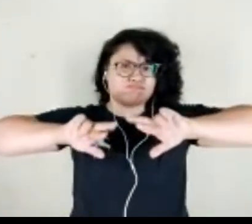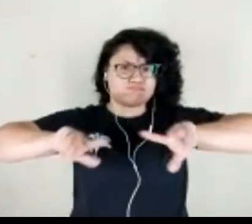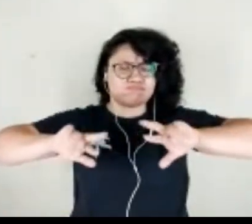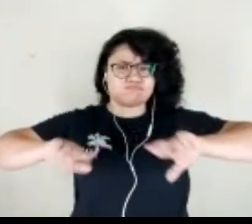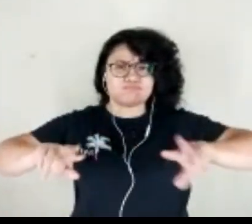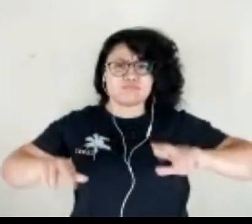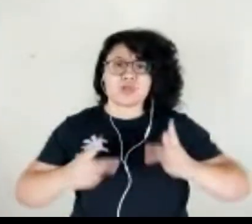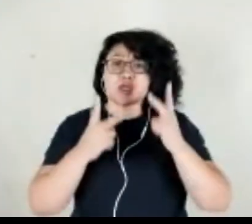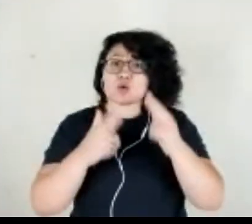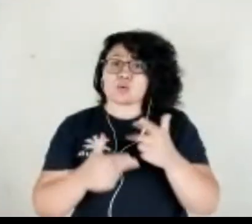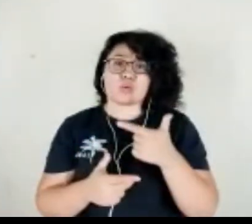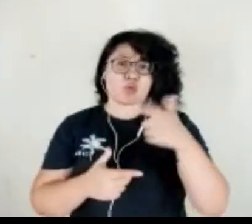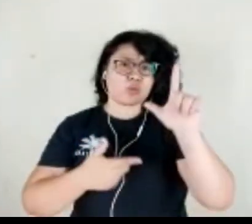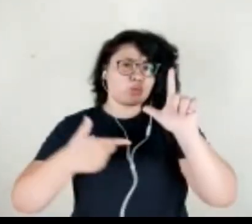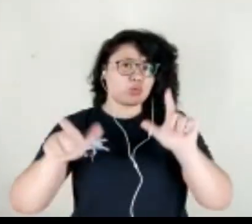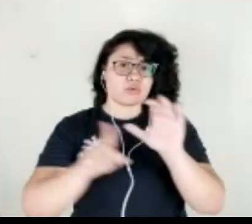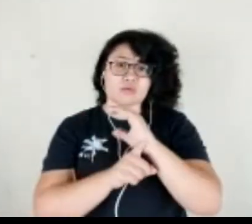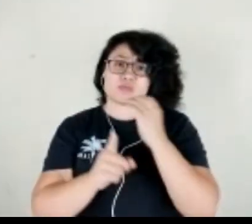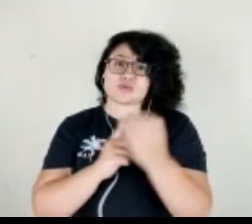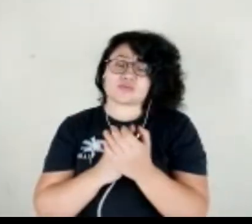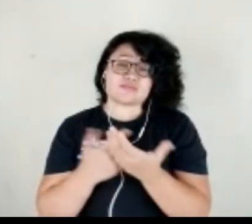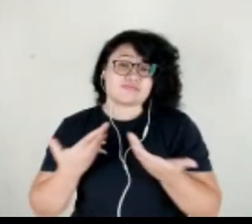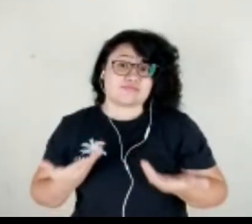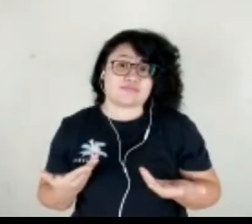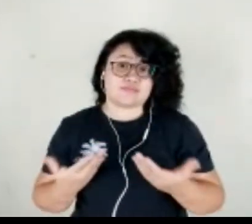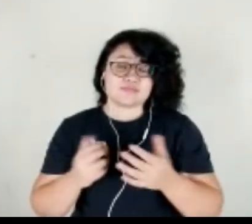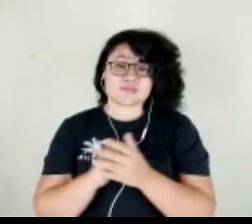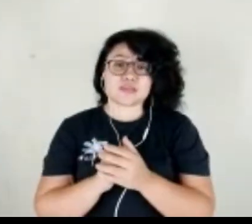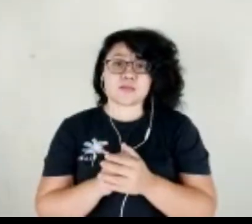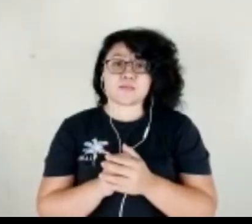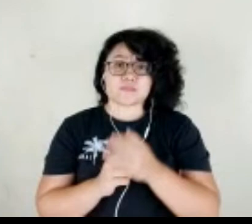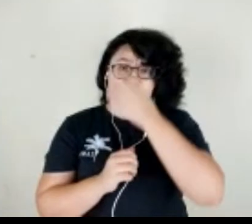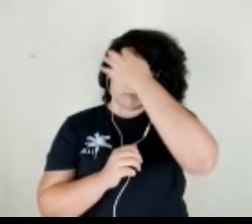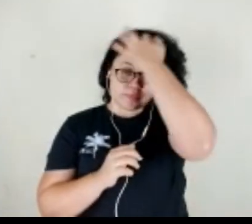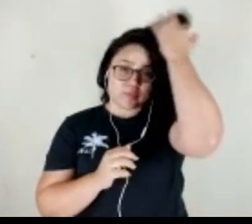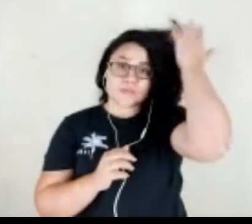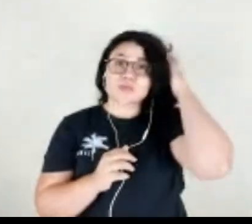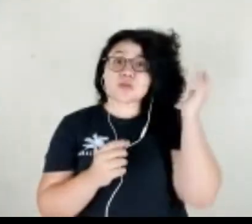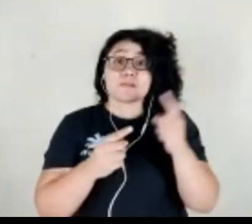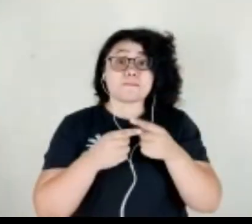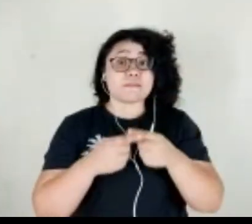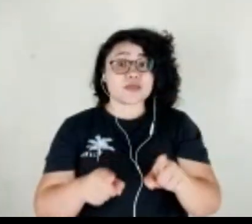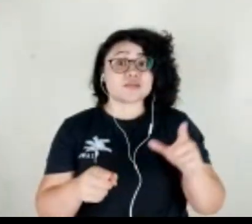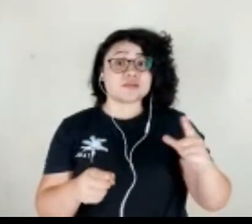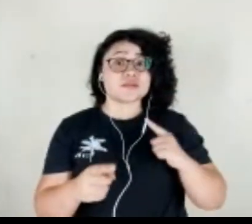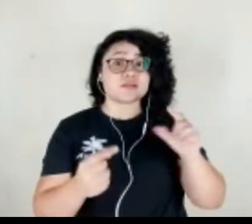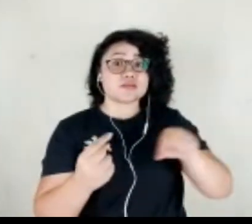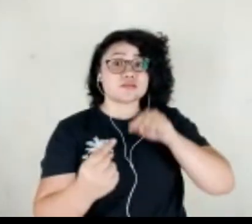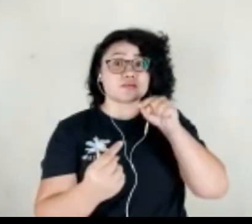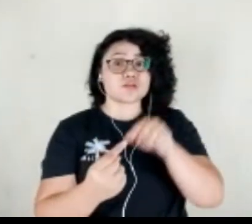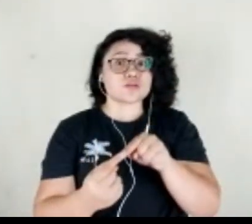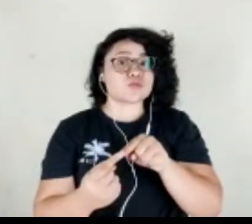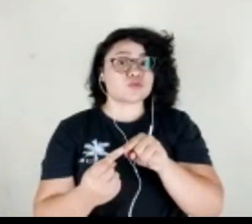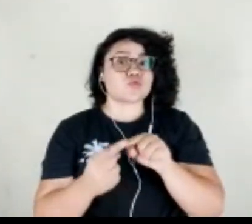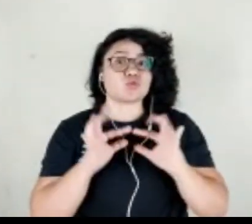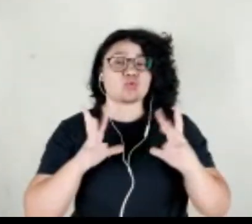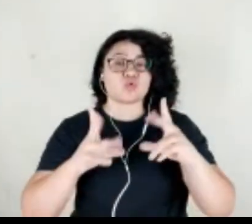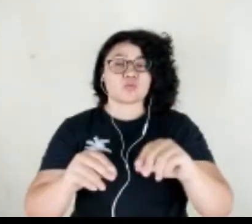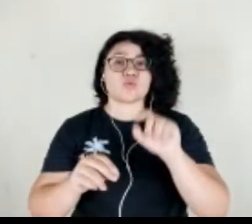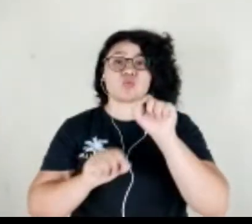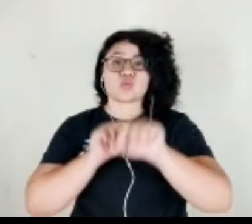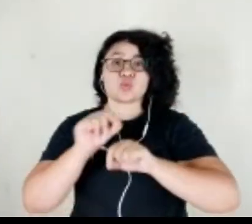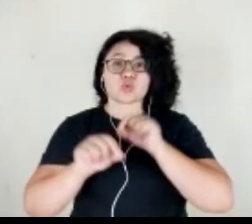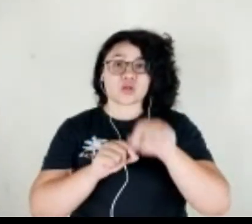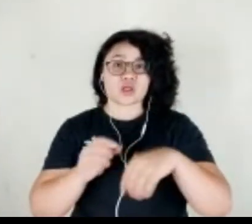Como qualquer outra comunidade. Só que ela tem um objetivo em comum, foi como eu falei no início, o objetivo